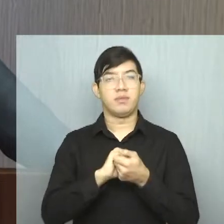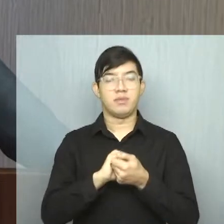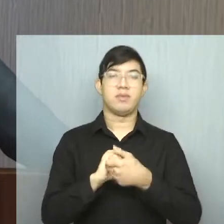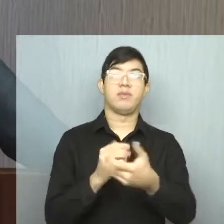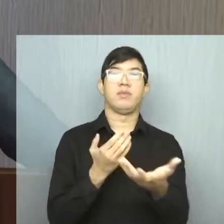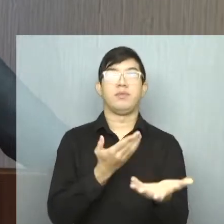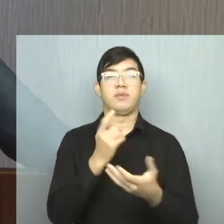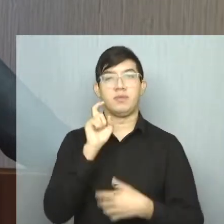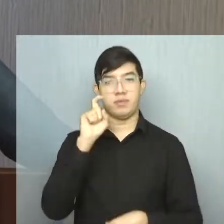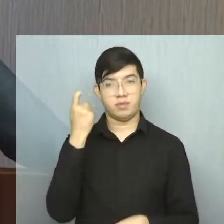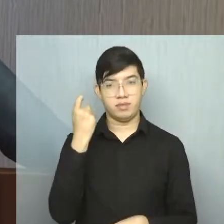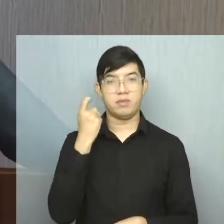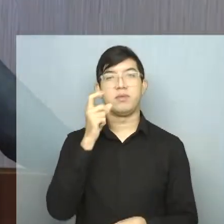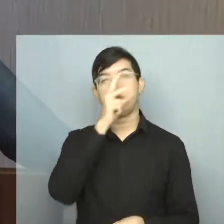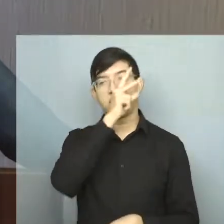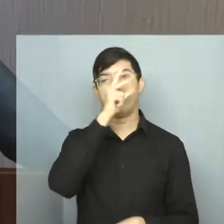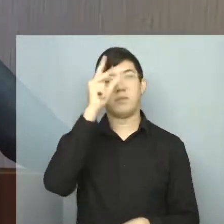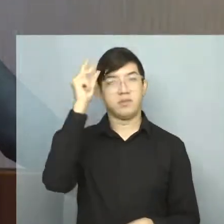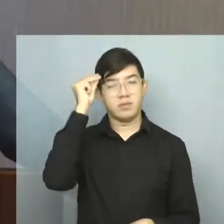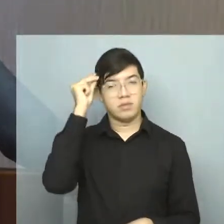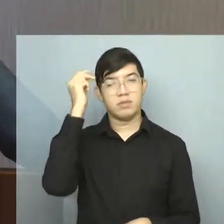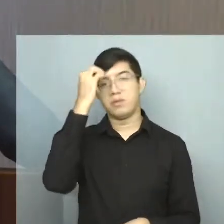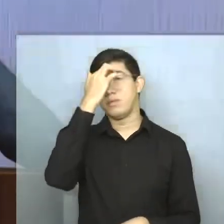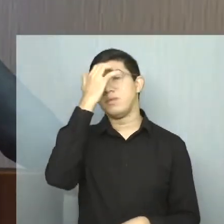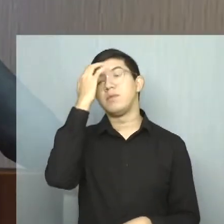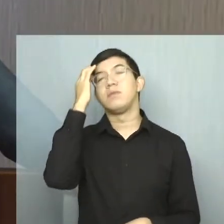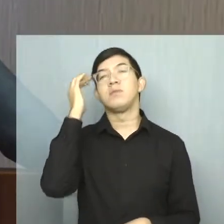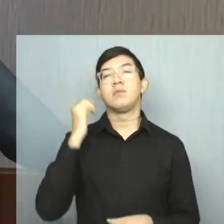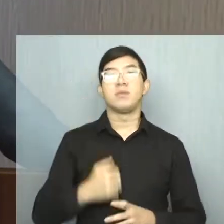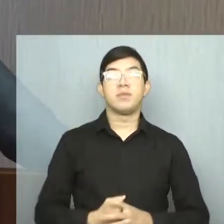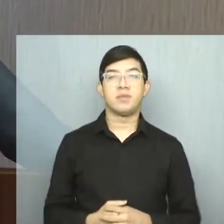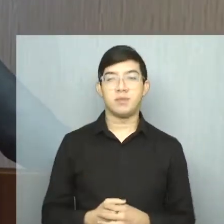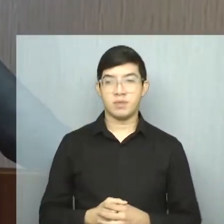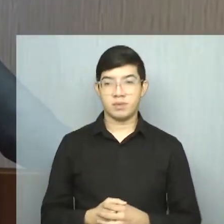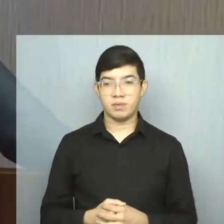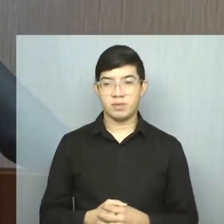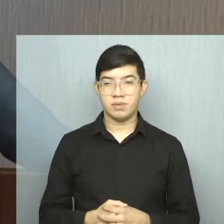ex-prefeito, ele que...